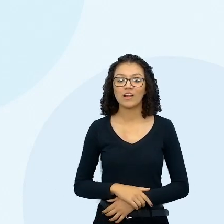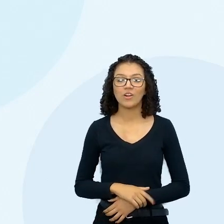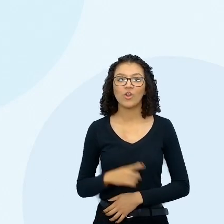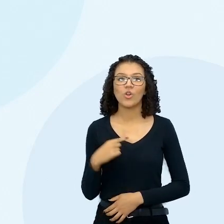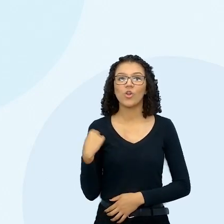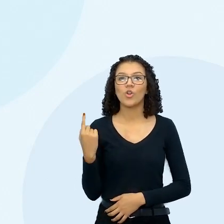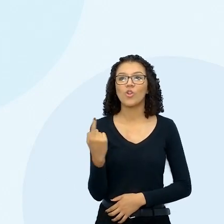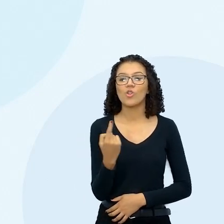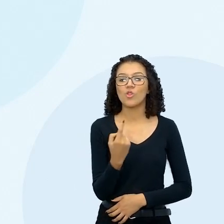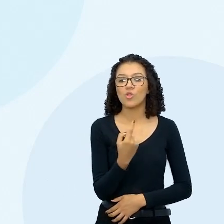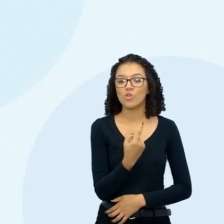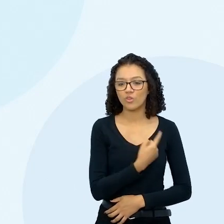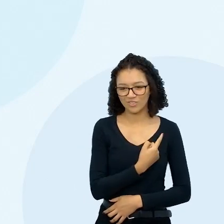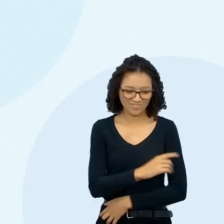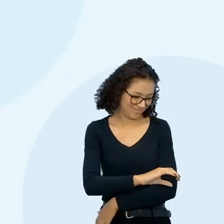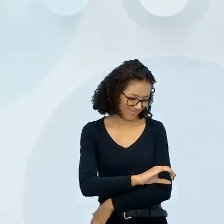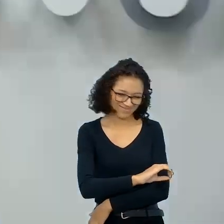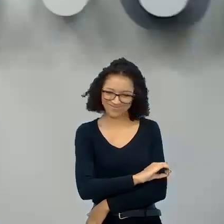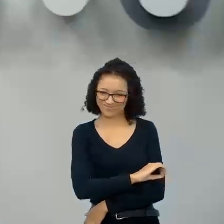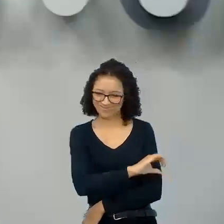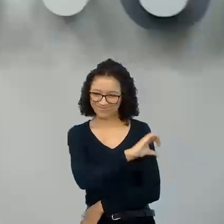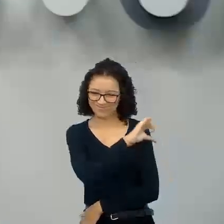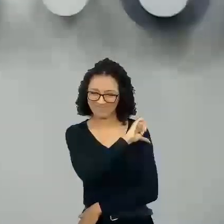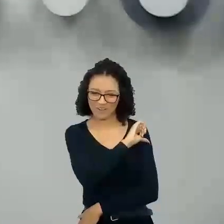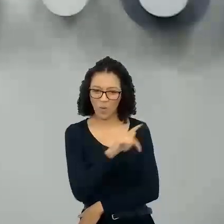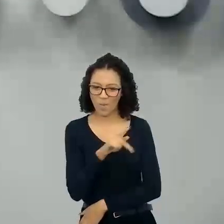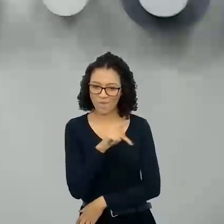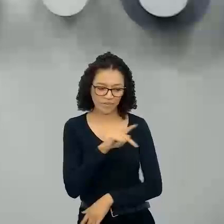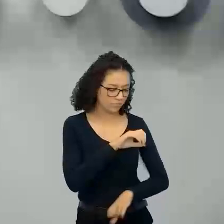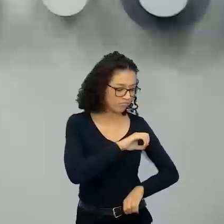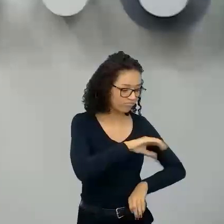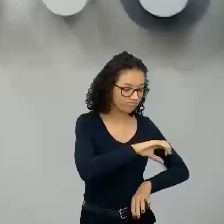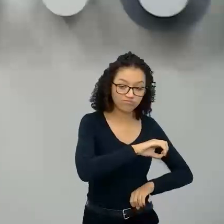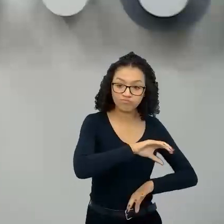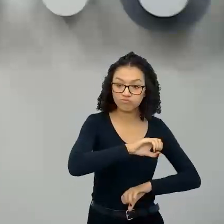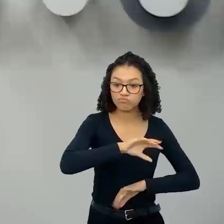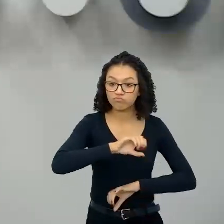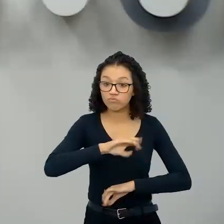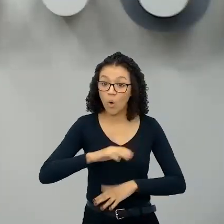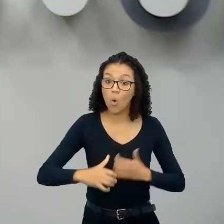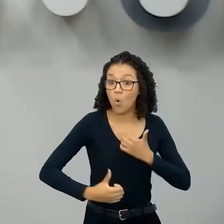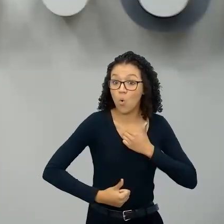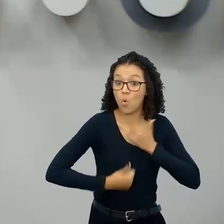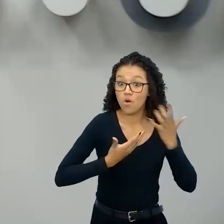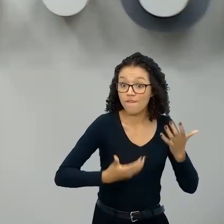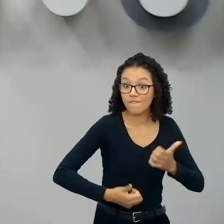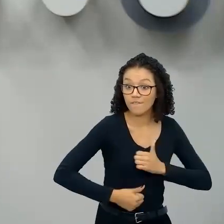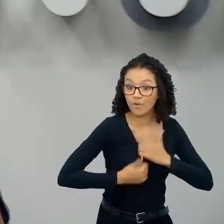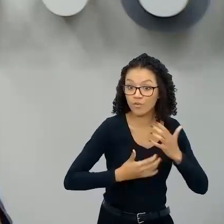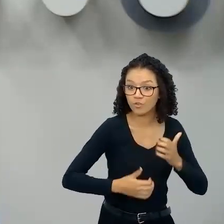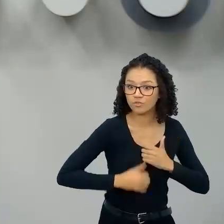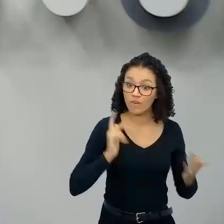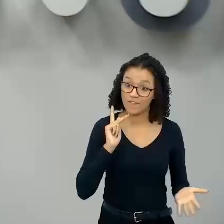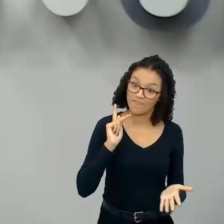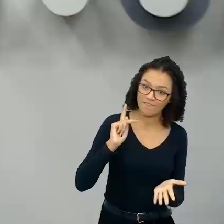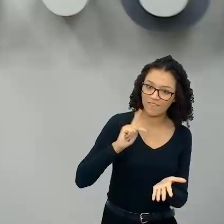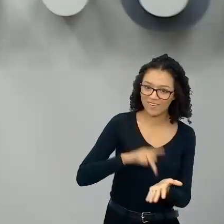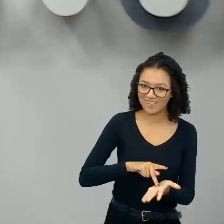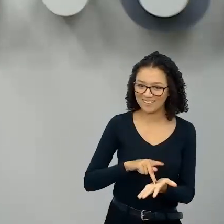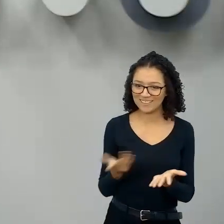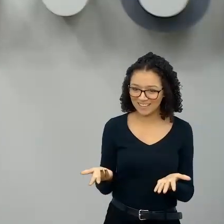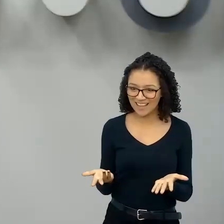os anos iniciais, para aquelas crianças mais jovens. A gente vai trazer informações mais específicas,